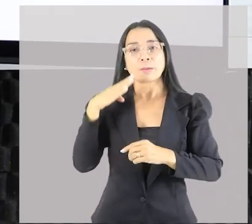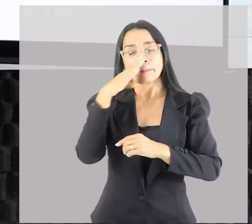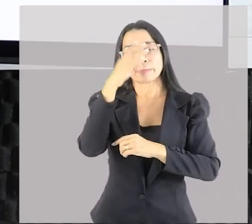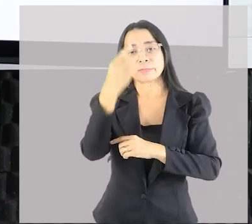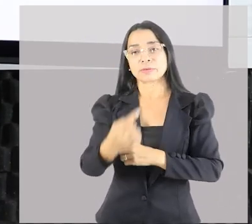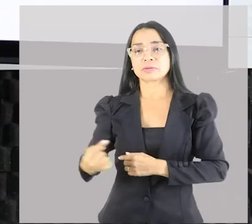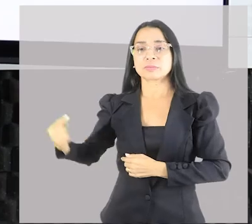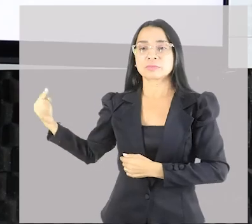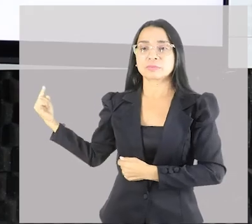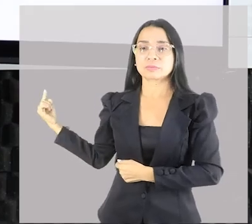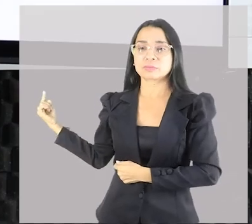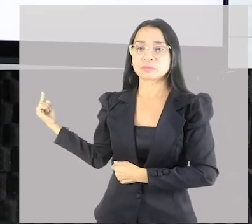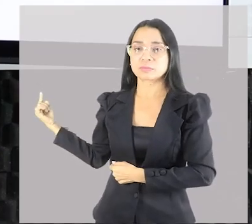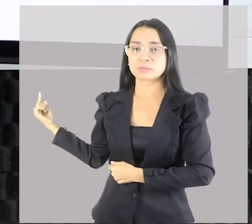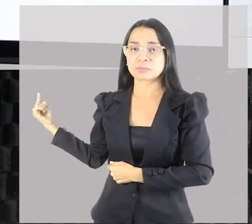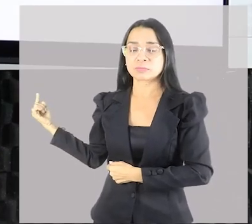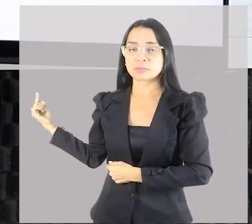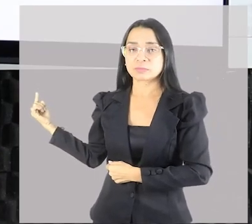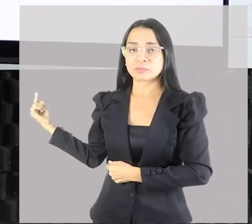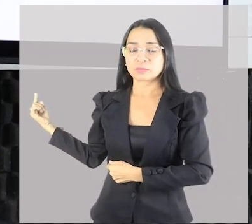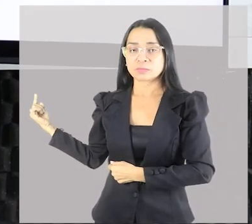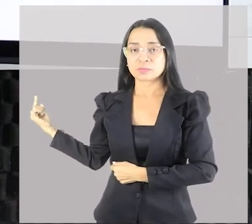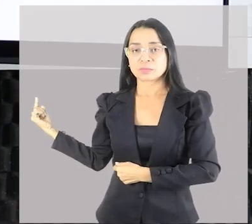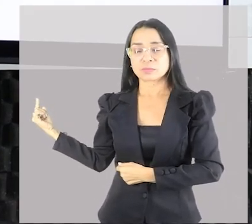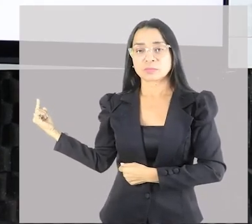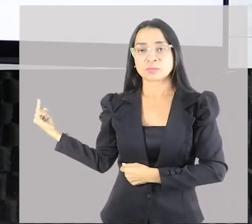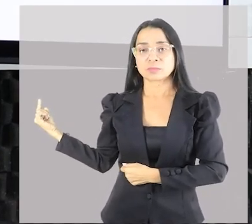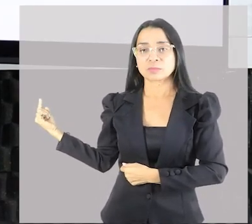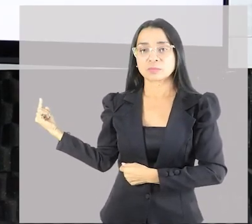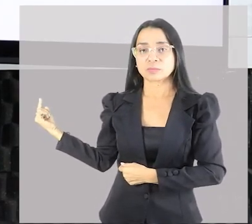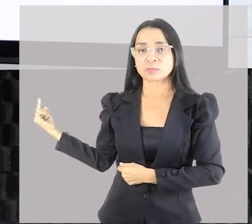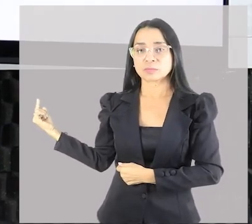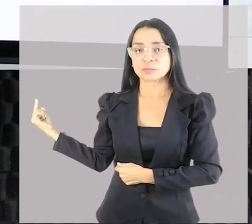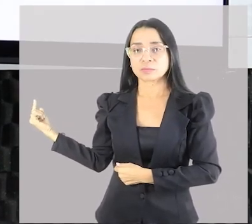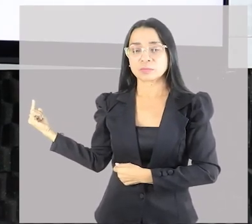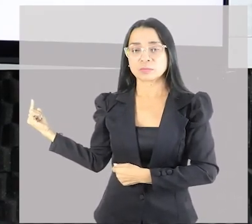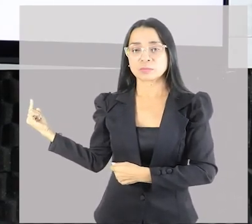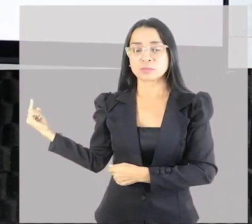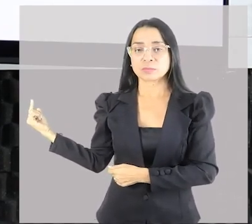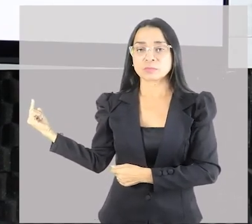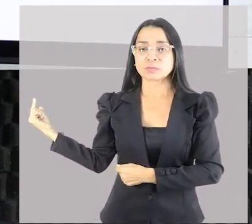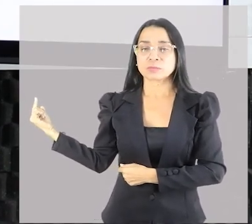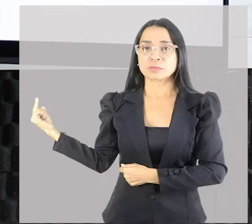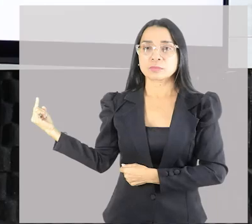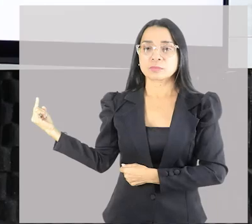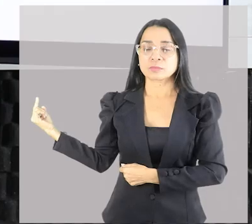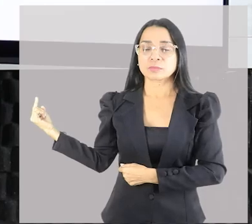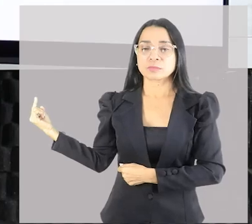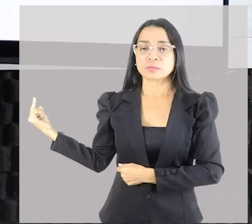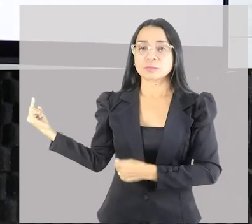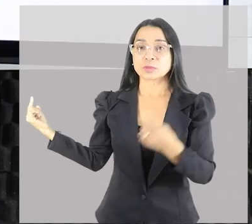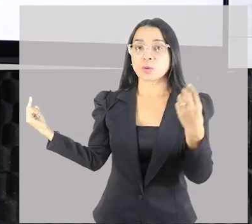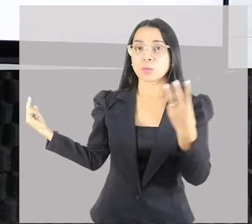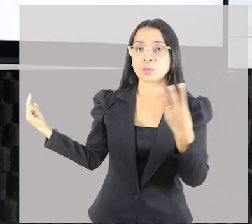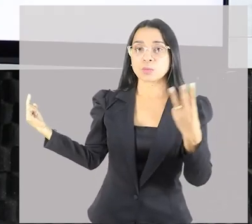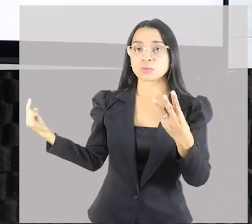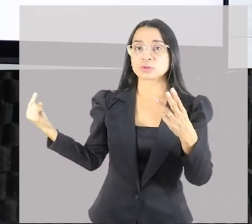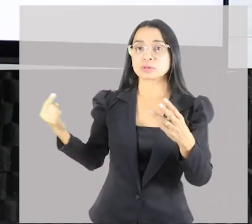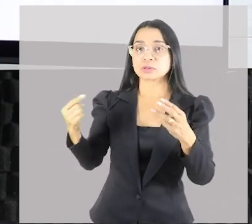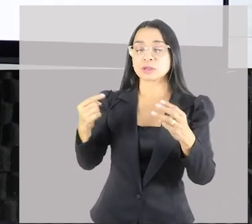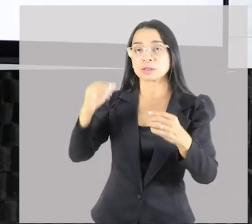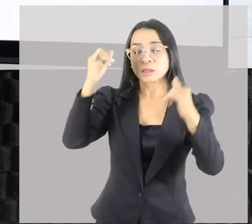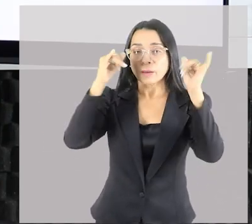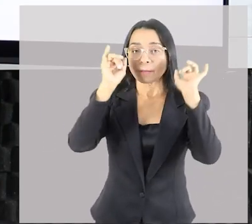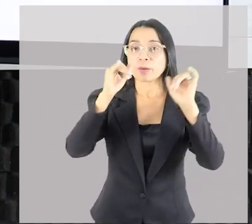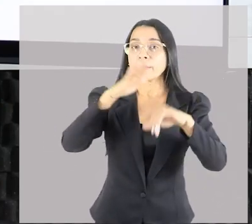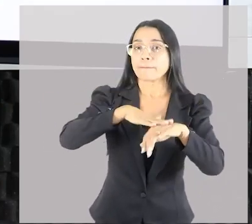Luís, Pasto Lumiar, Raposo e São José de Ribamar, que são o boi de Maracanã, boi da Maioba, boi da Pindoba. São os 3 mais conhecidos,